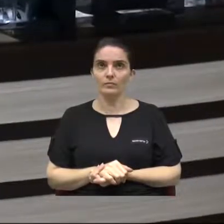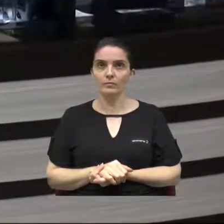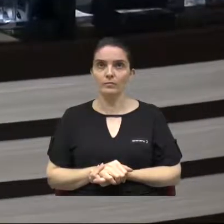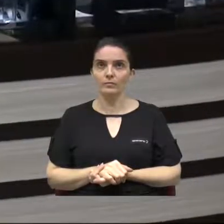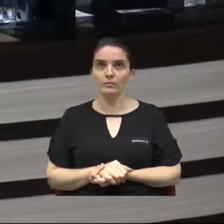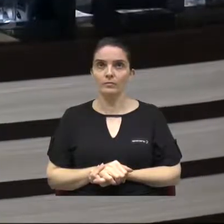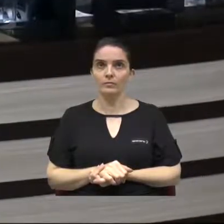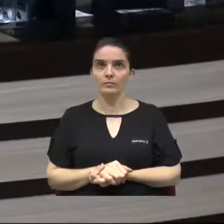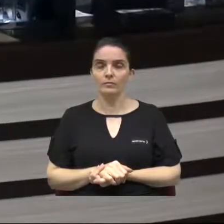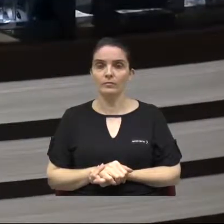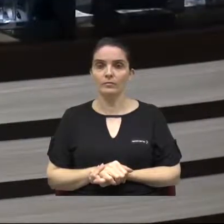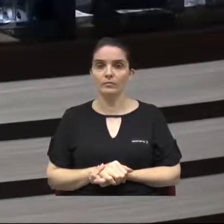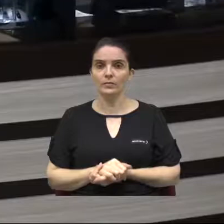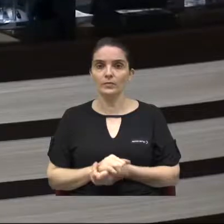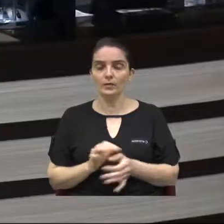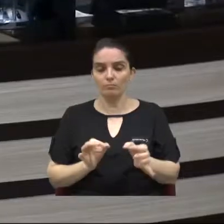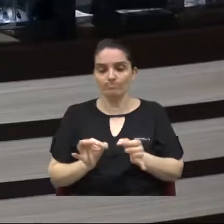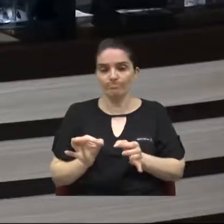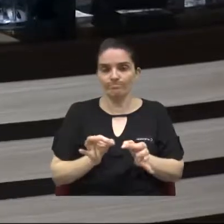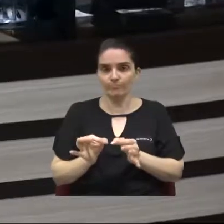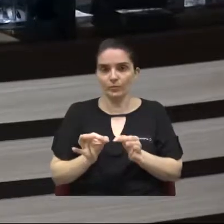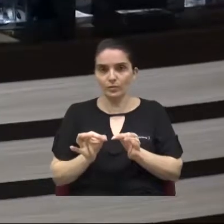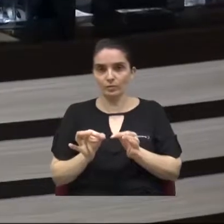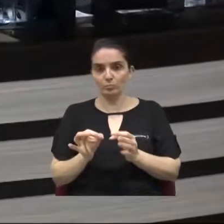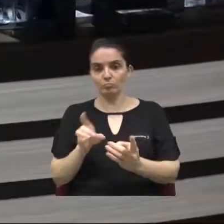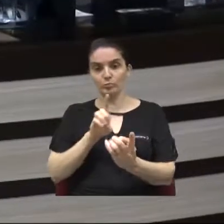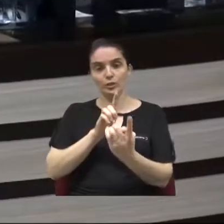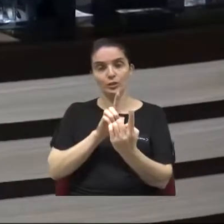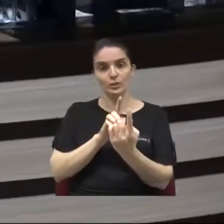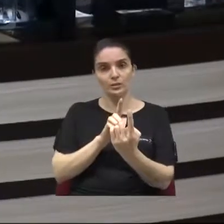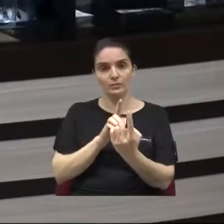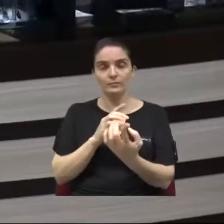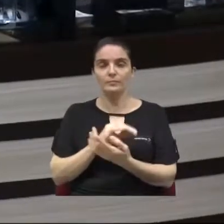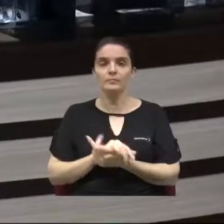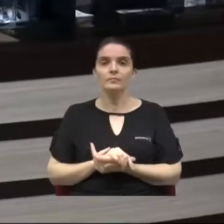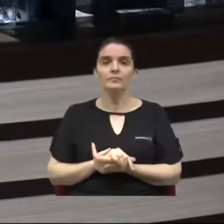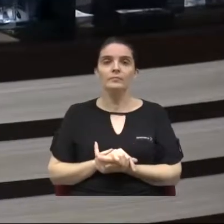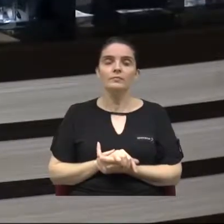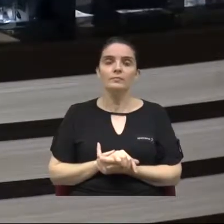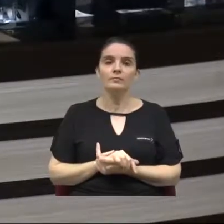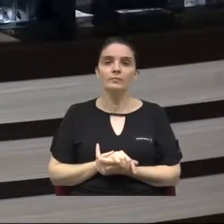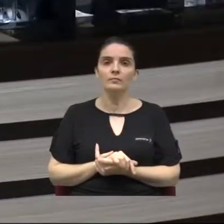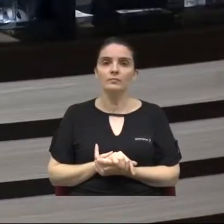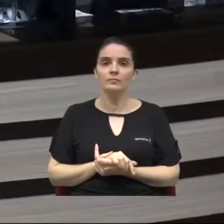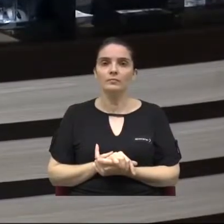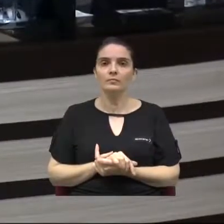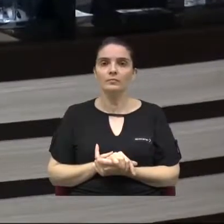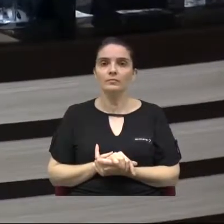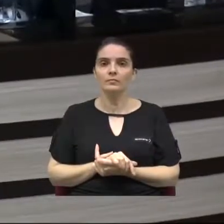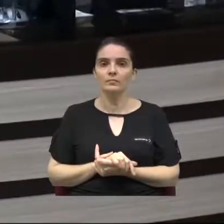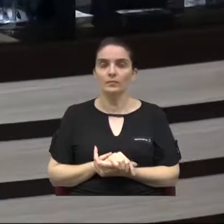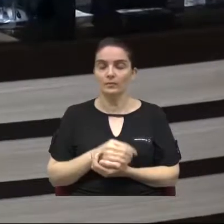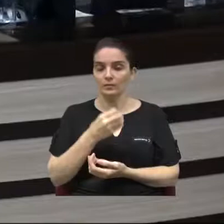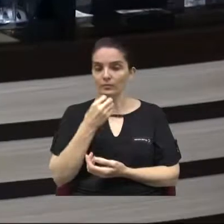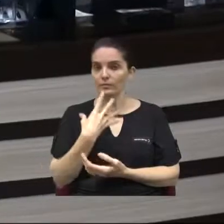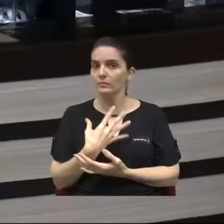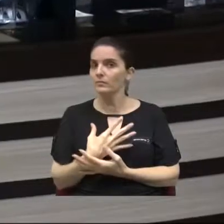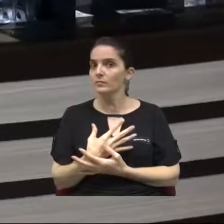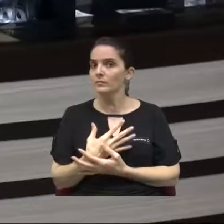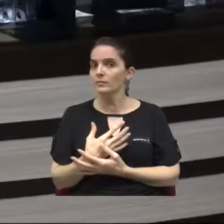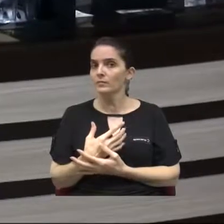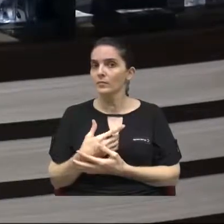Esse plano de contingência, vereador Érica Tanque, a gente acompanhou muito, né? Na